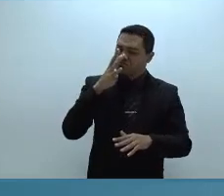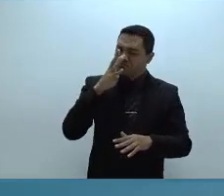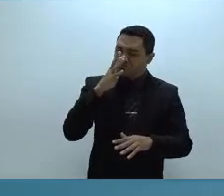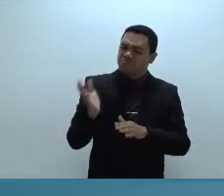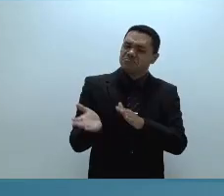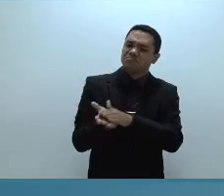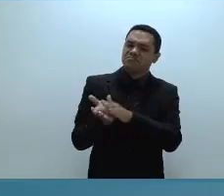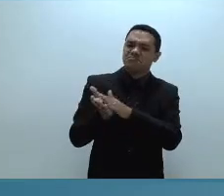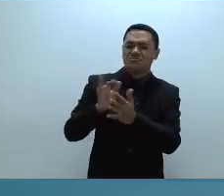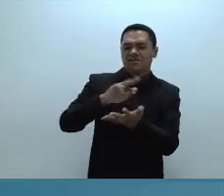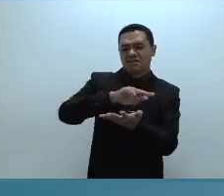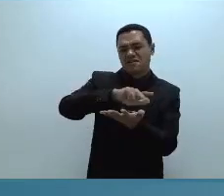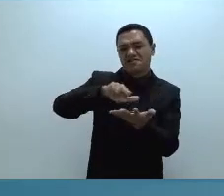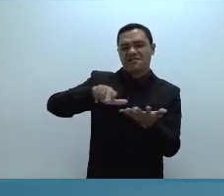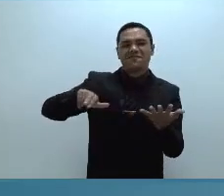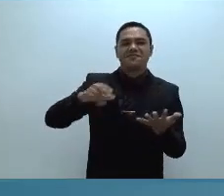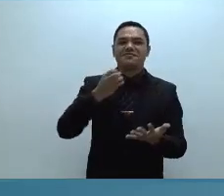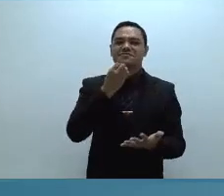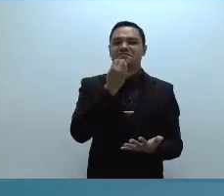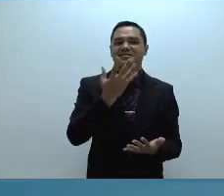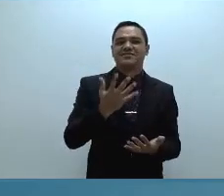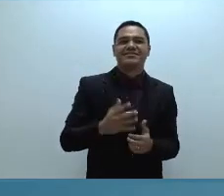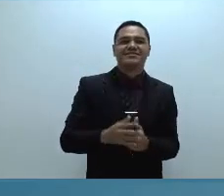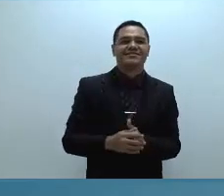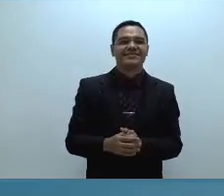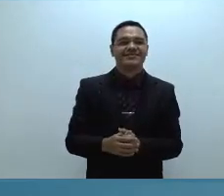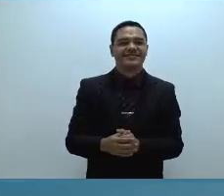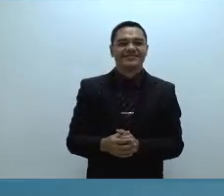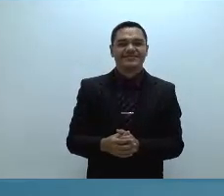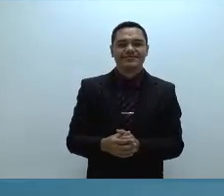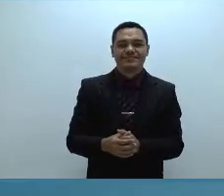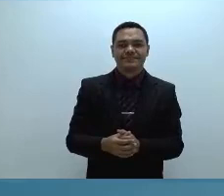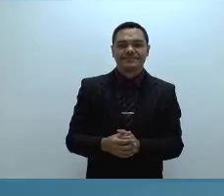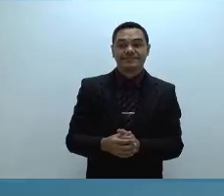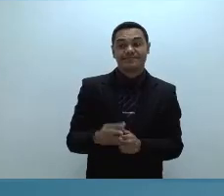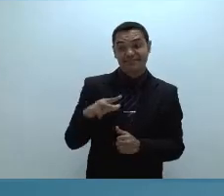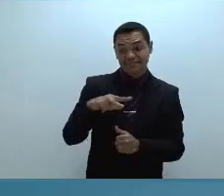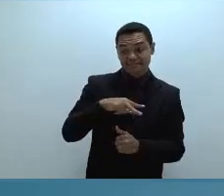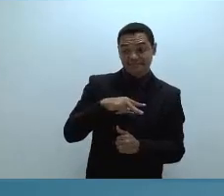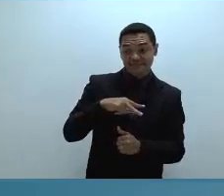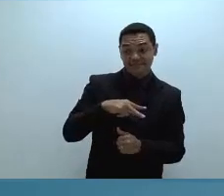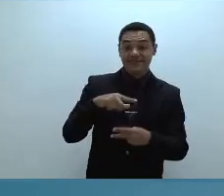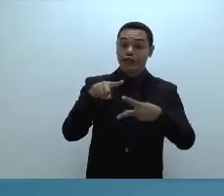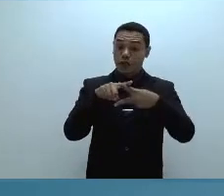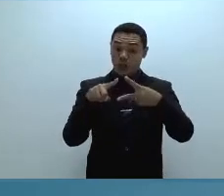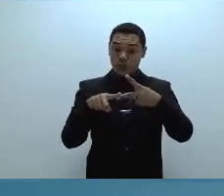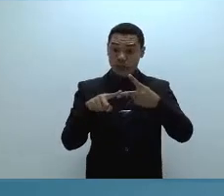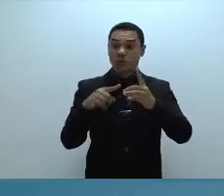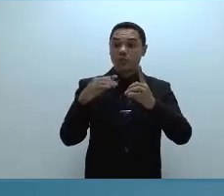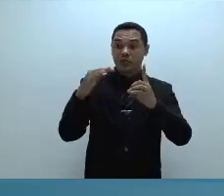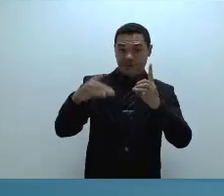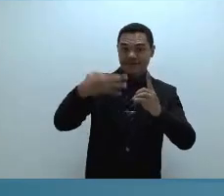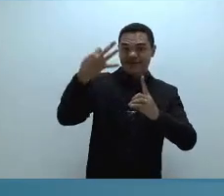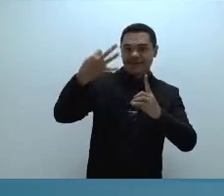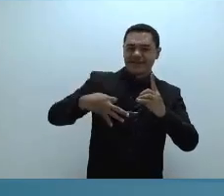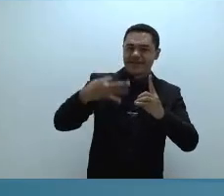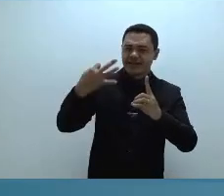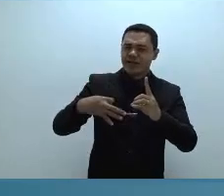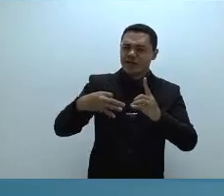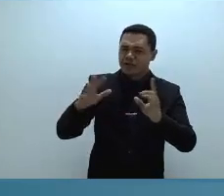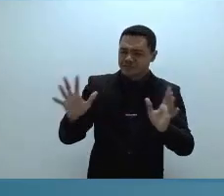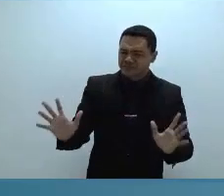competências que nos foram doadas. Mas, particularmente, senhor presidente, as duas desembargadoras que hoje festejam